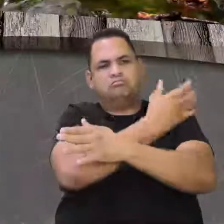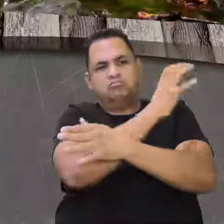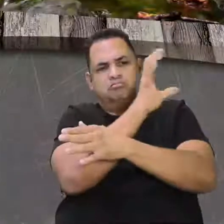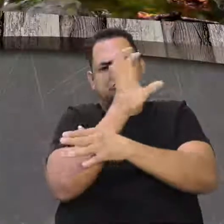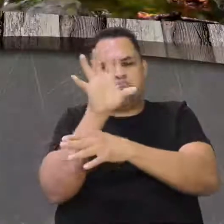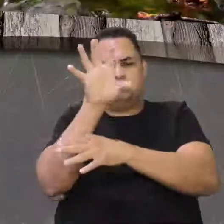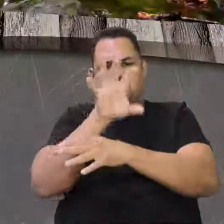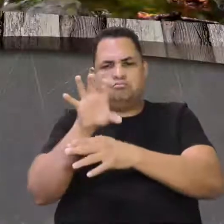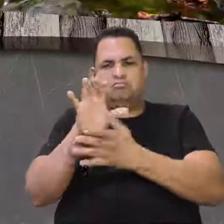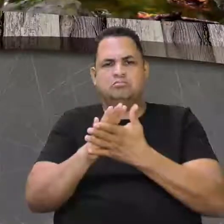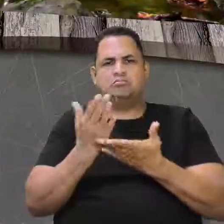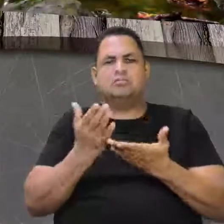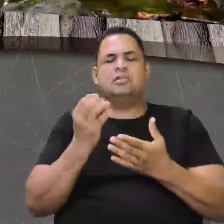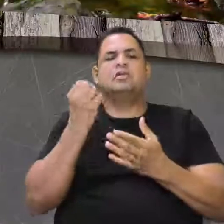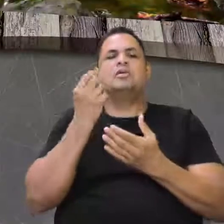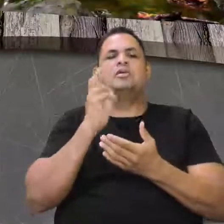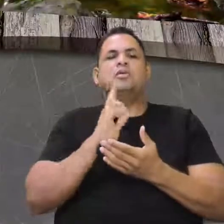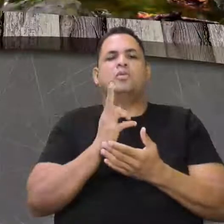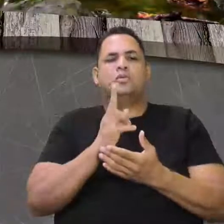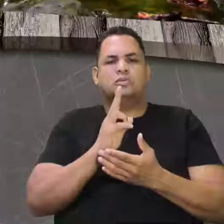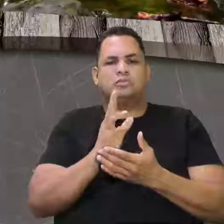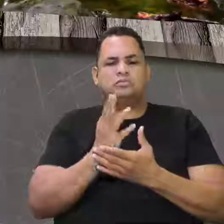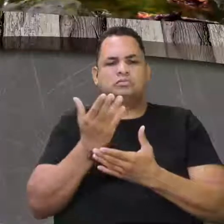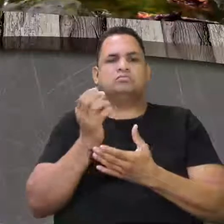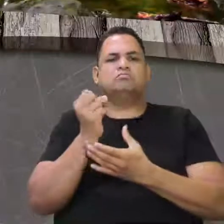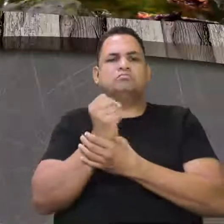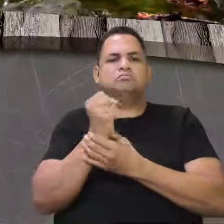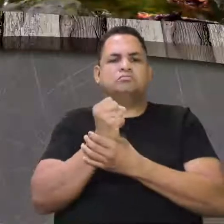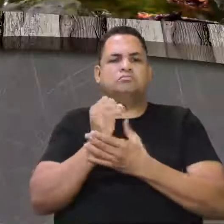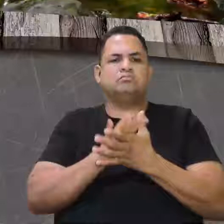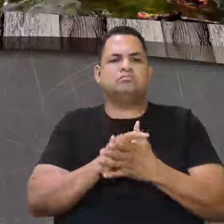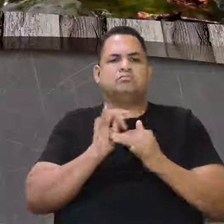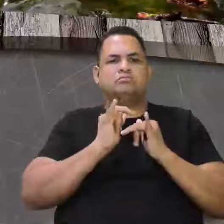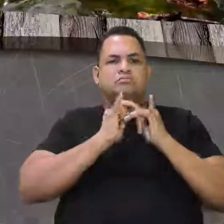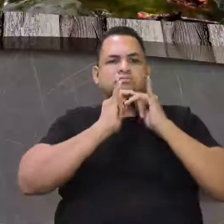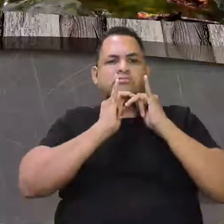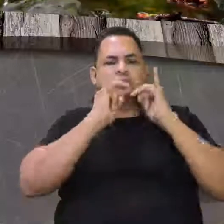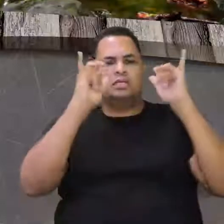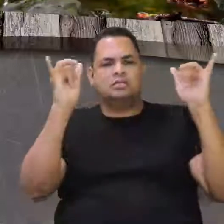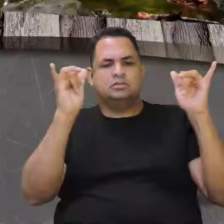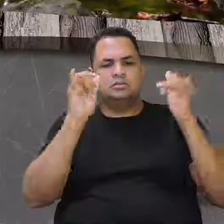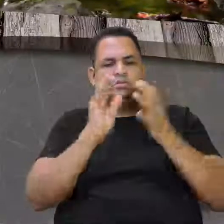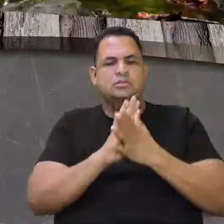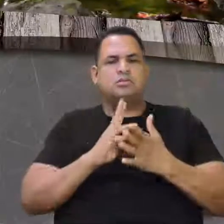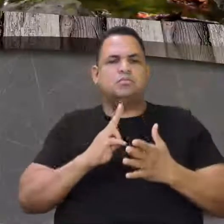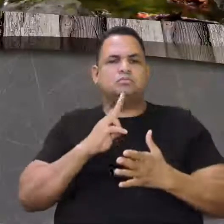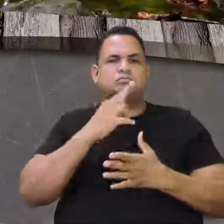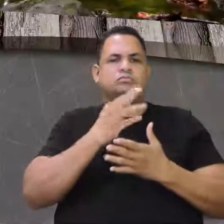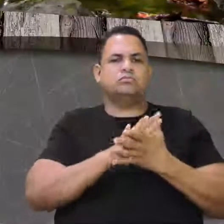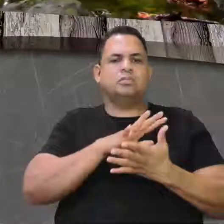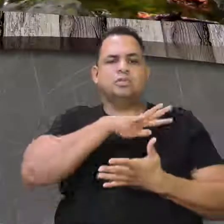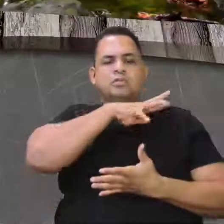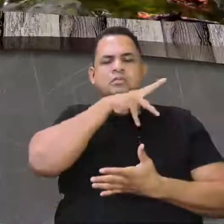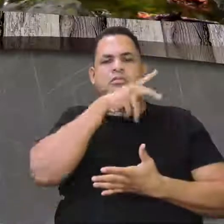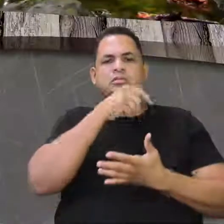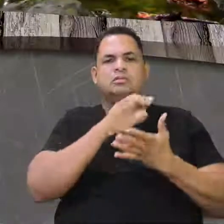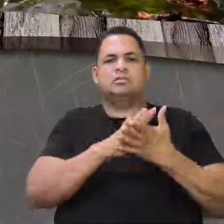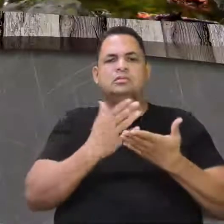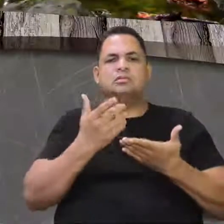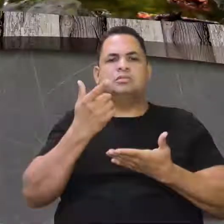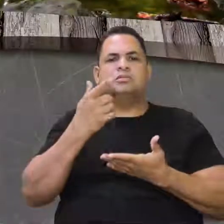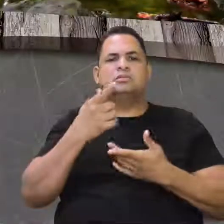animais, vai conseguir assegurar, vai avisar as autoridades do potencial dessas espécies, seja de fauna ou de flora, e